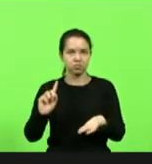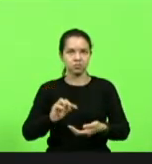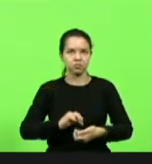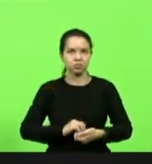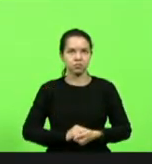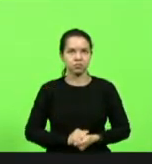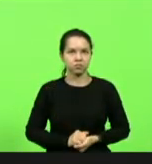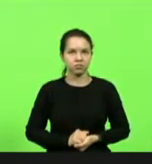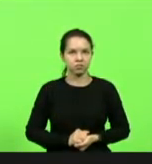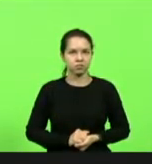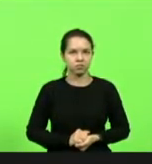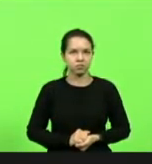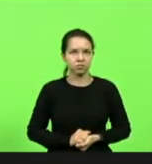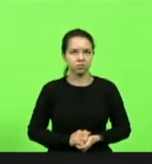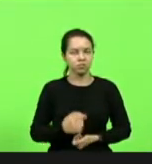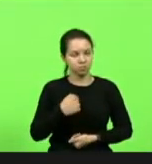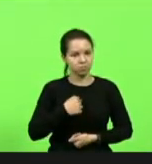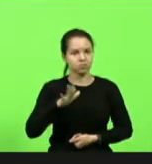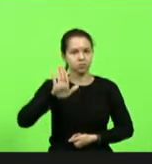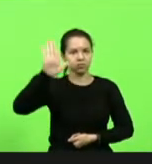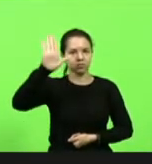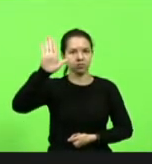Eu já tinha levantado a mão.